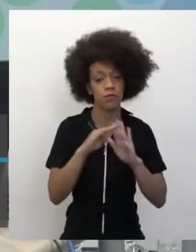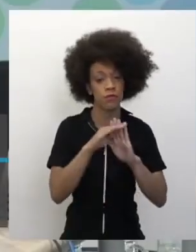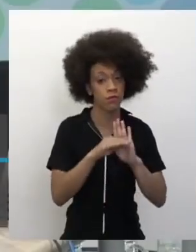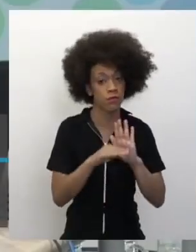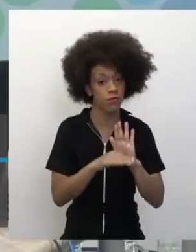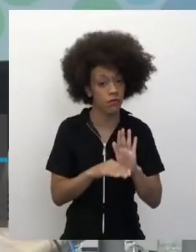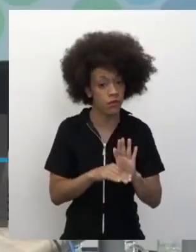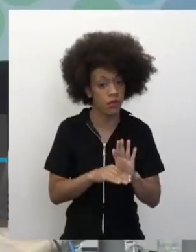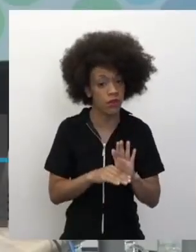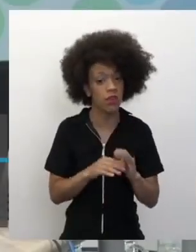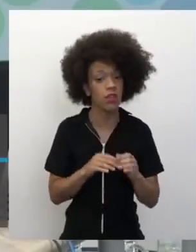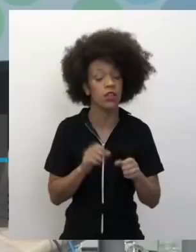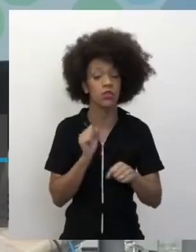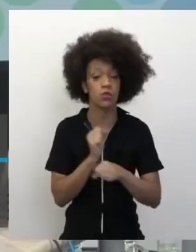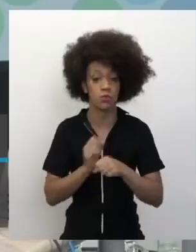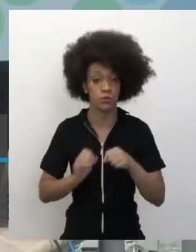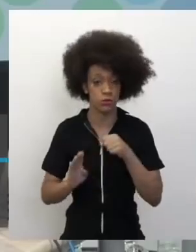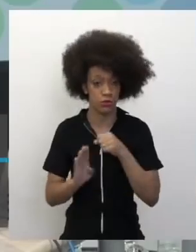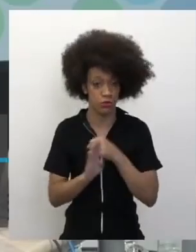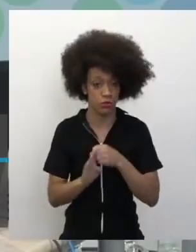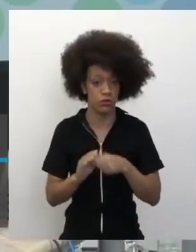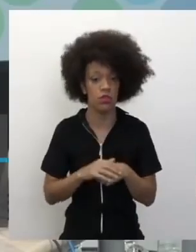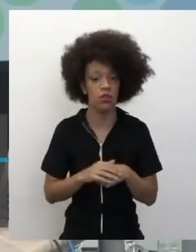então só substantivos, vocês